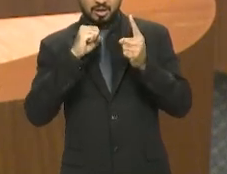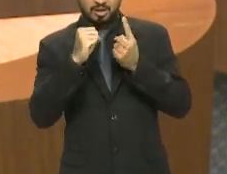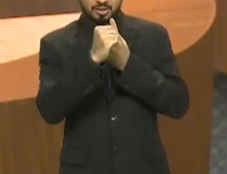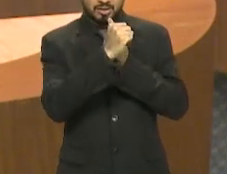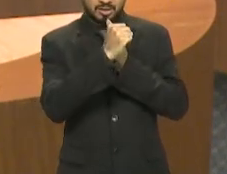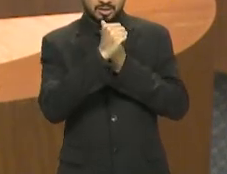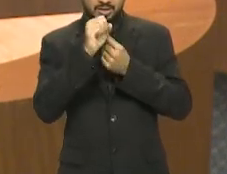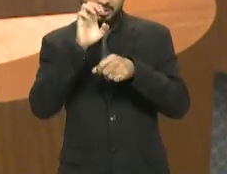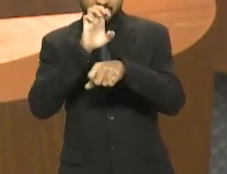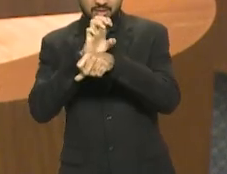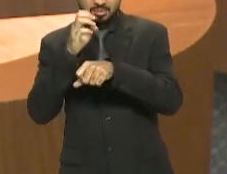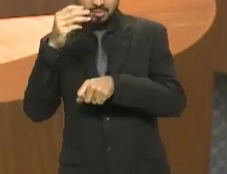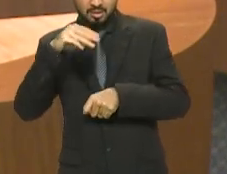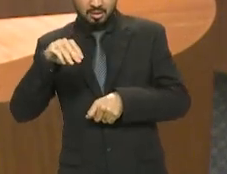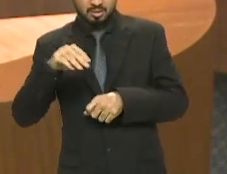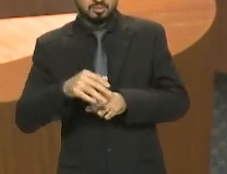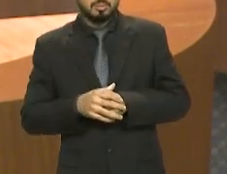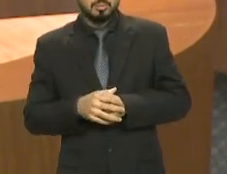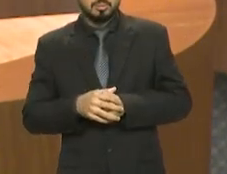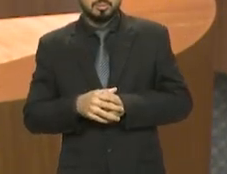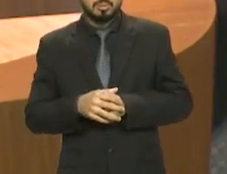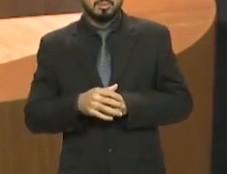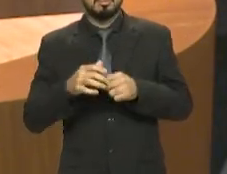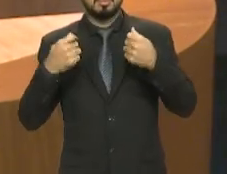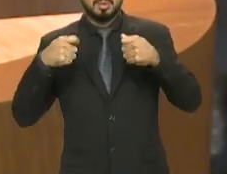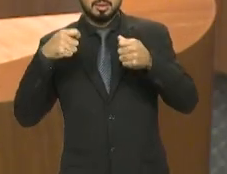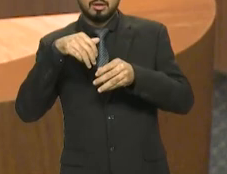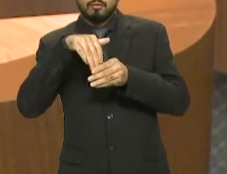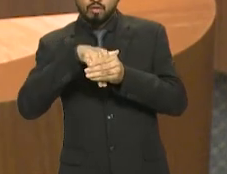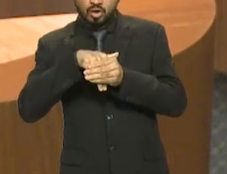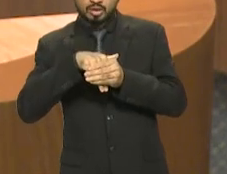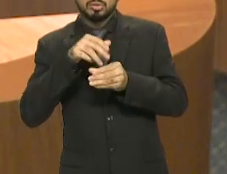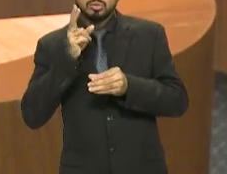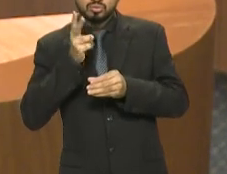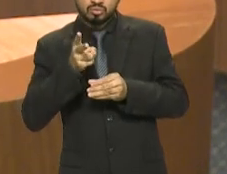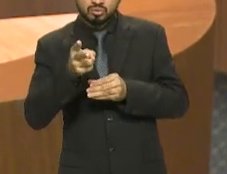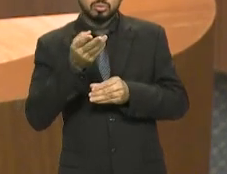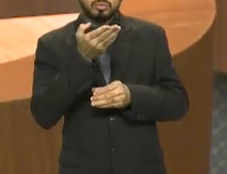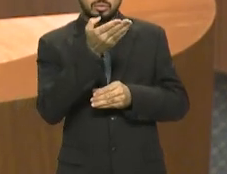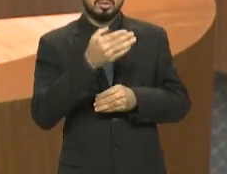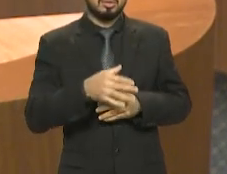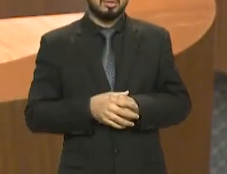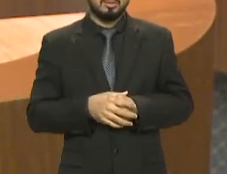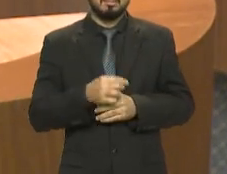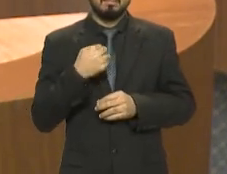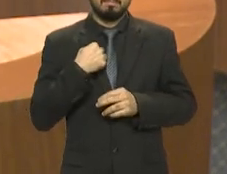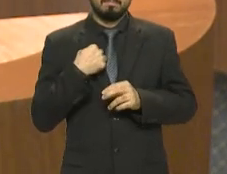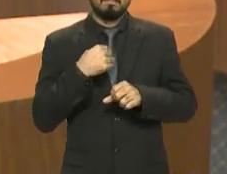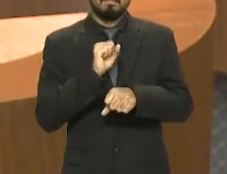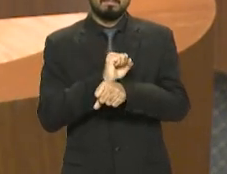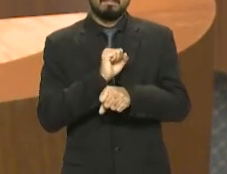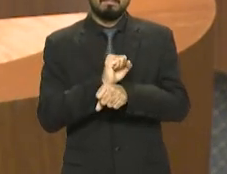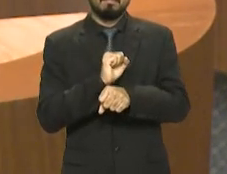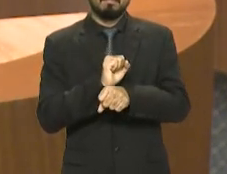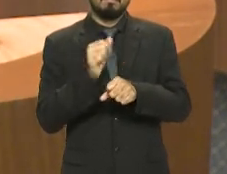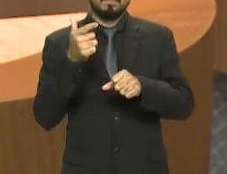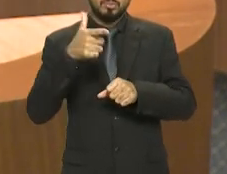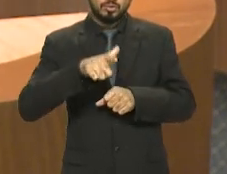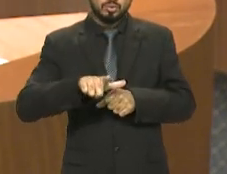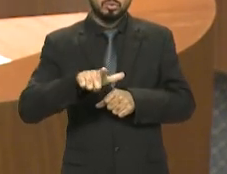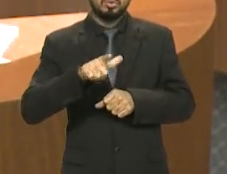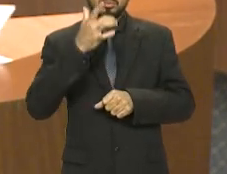prescindir de Vossa Excelência como representante. Eu espero que haja essa compreensão do povo do Maranhão nas próximas eleições.